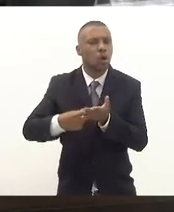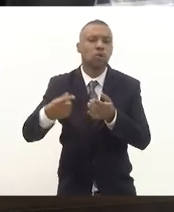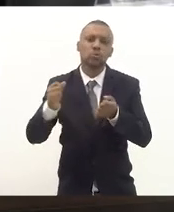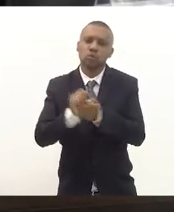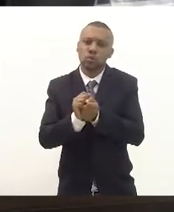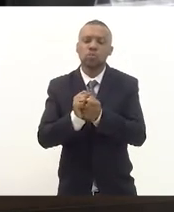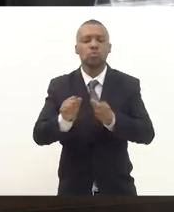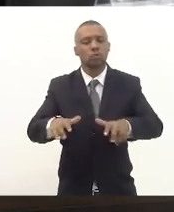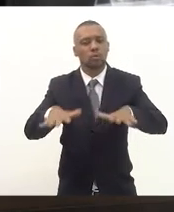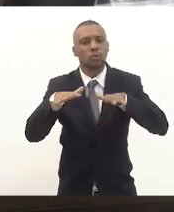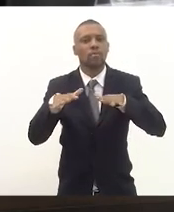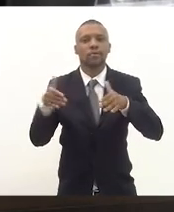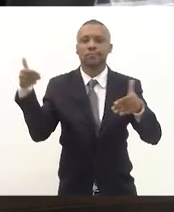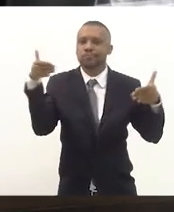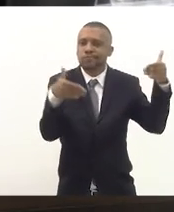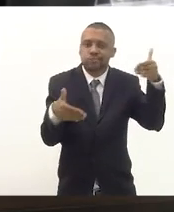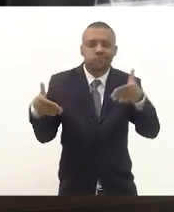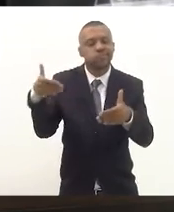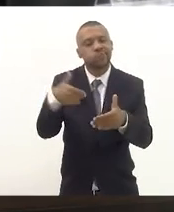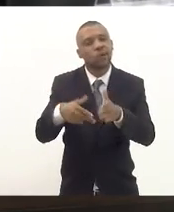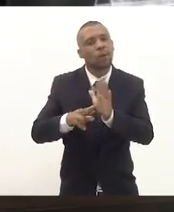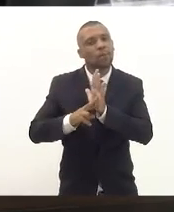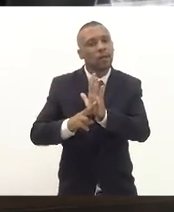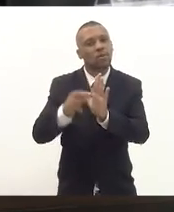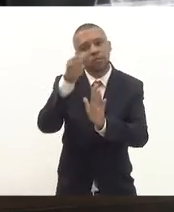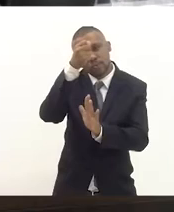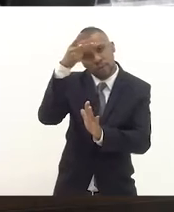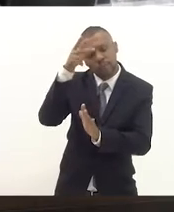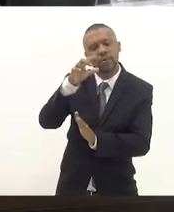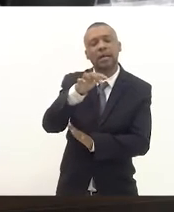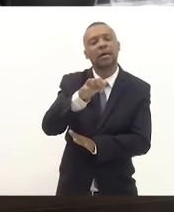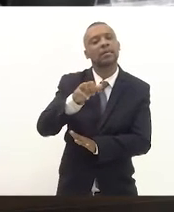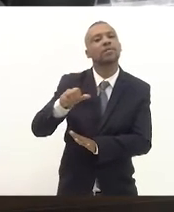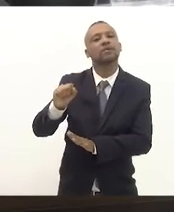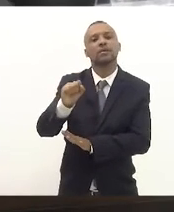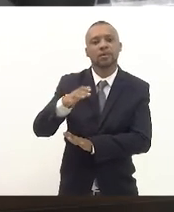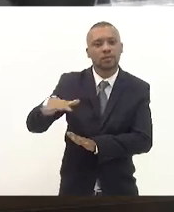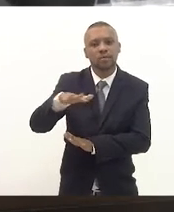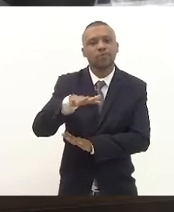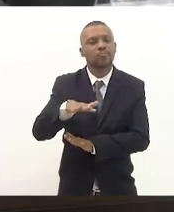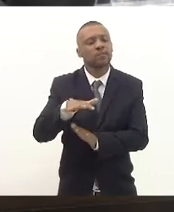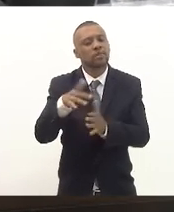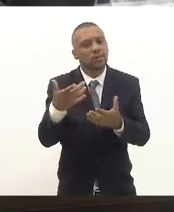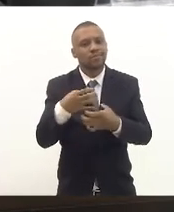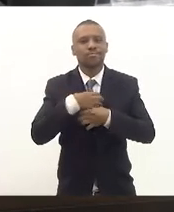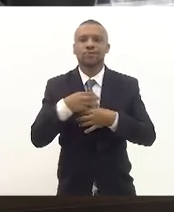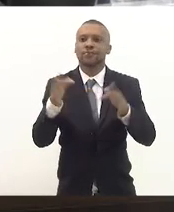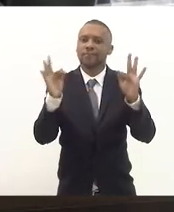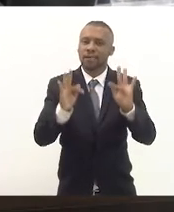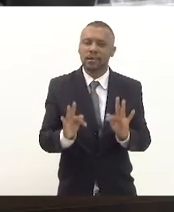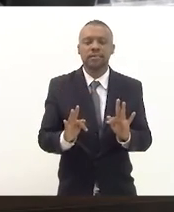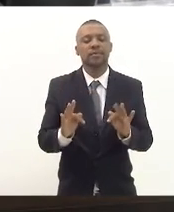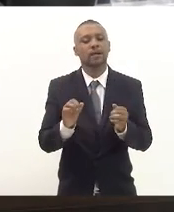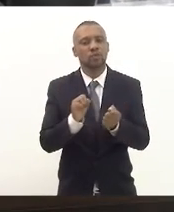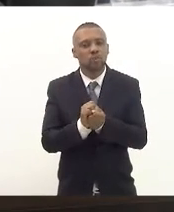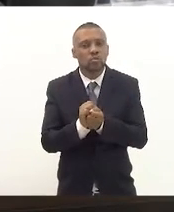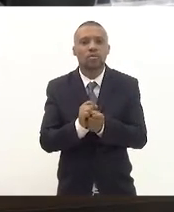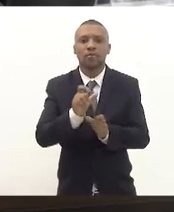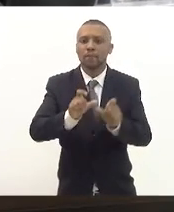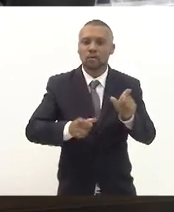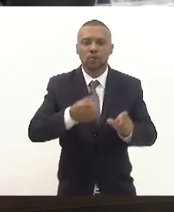povo que tá aqui acho que só tem muito bem representado Caxias e dizer que você é muito feliz por estar ao lado de pessoas bacanas